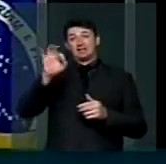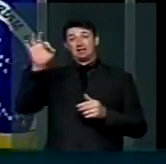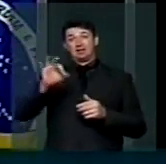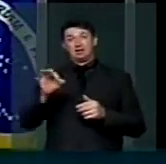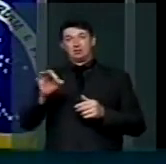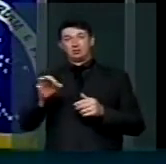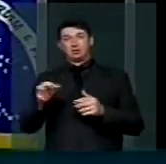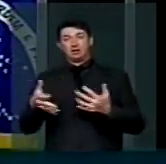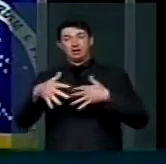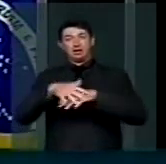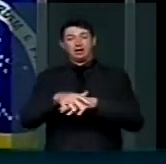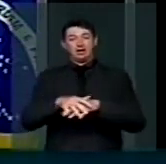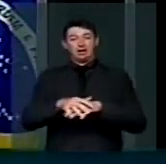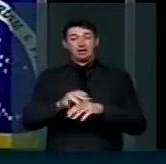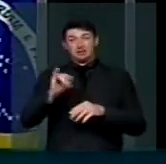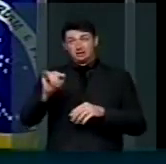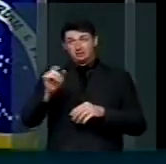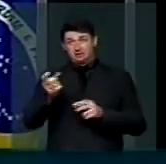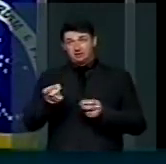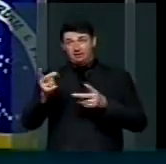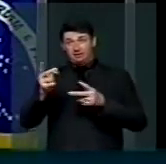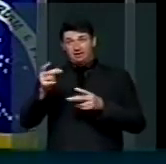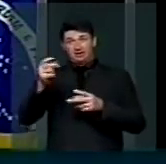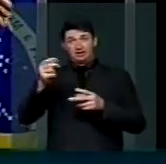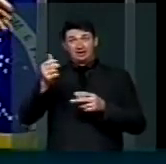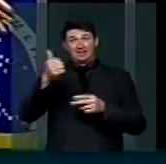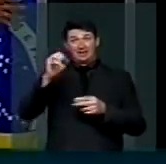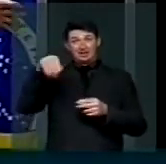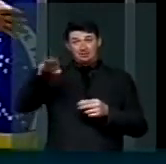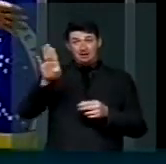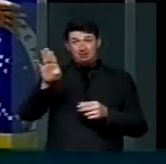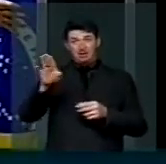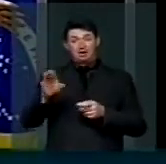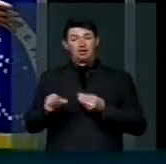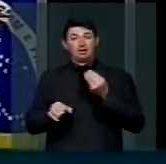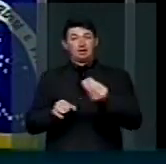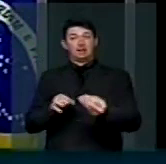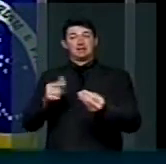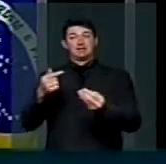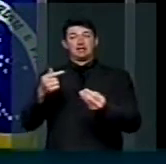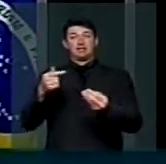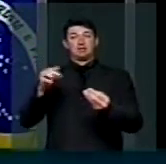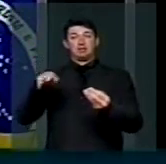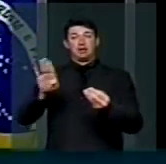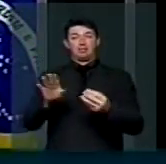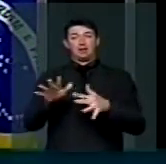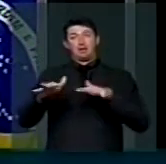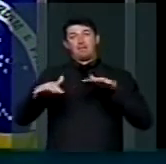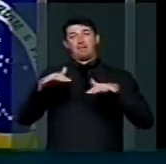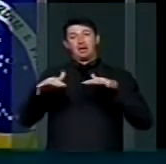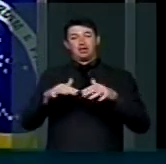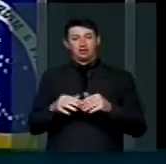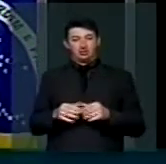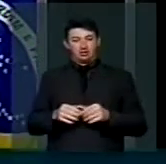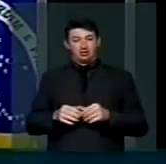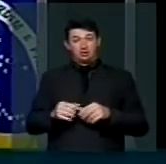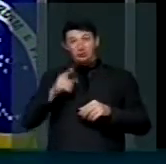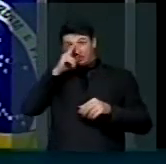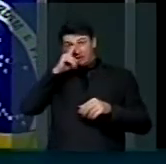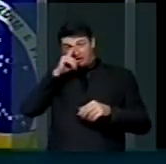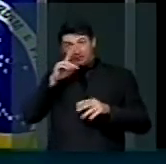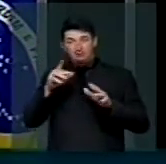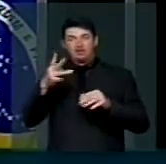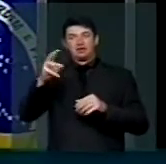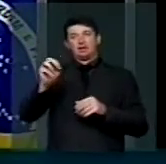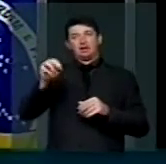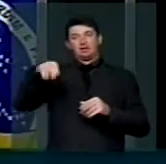do que ela vende. Quer dizer, você vende 10 megabytes, entrega 7 megabytes em média. E nos momentos mais críticos,